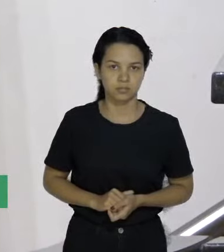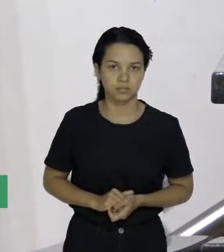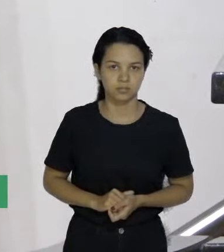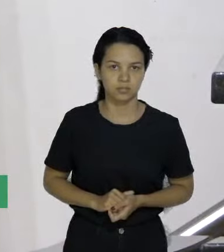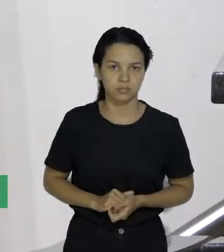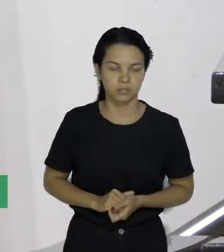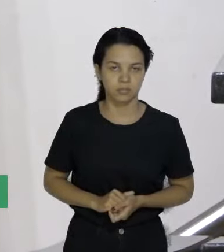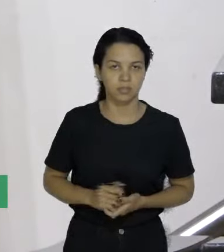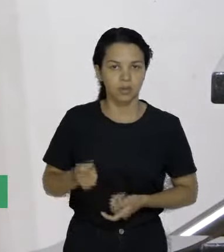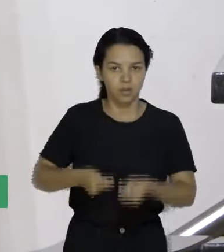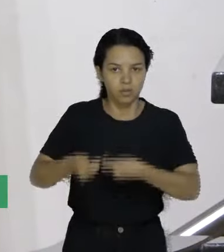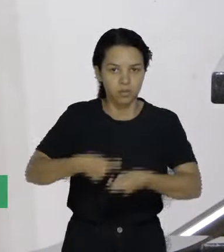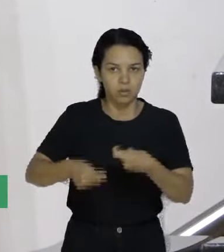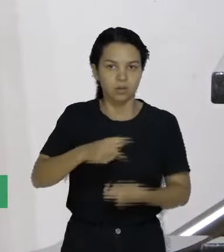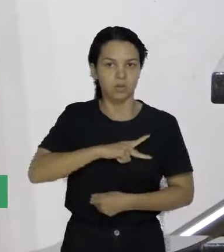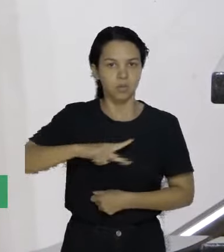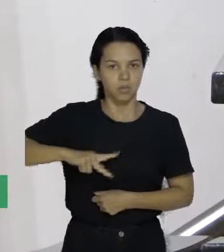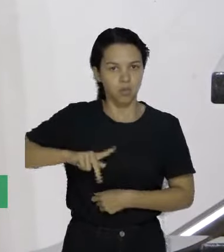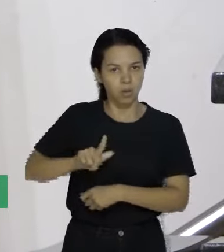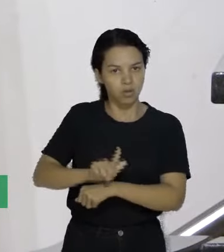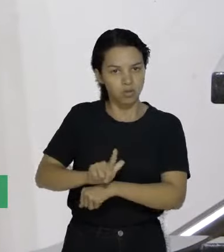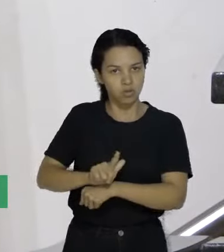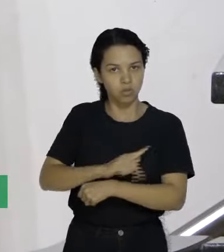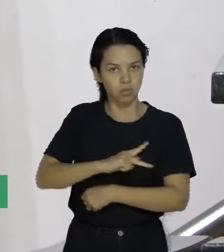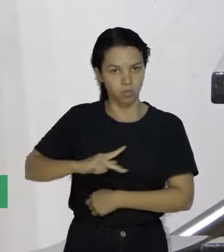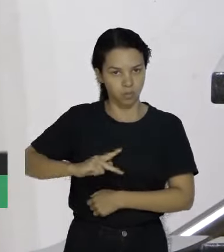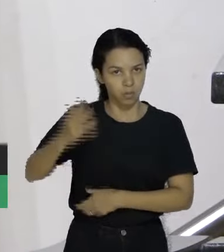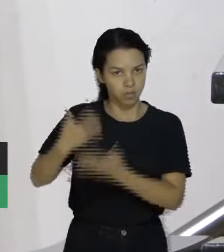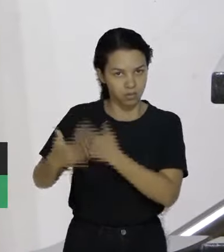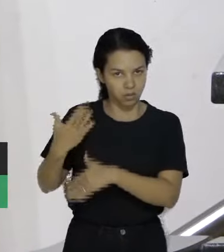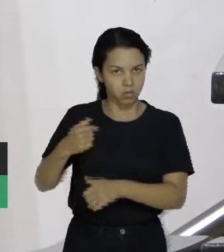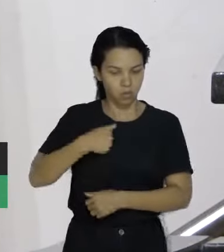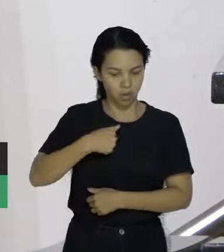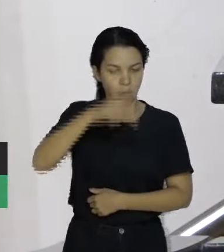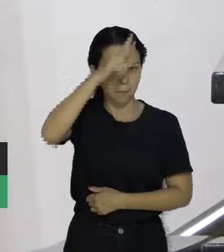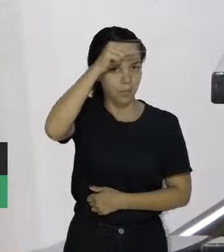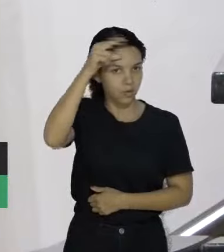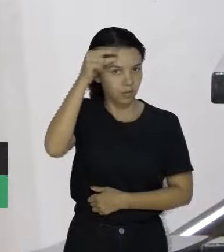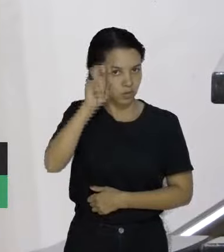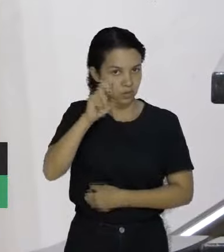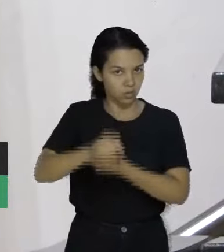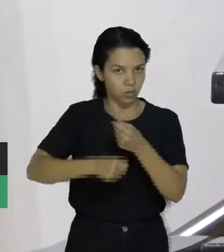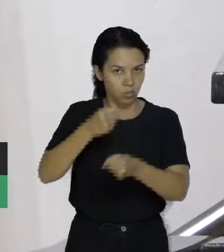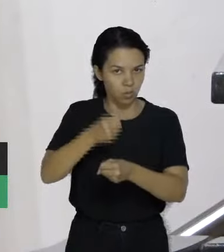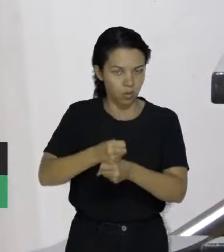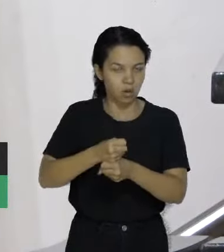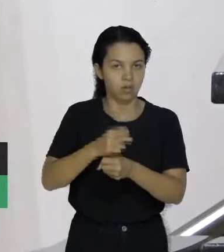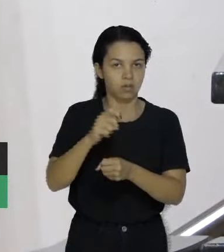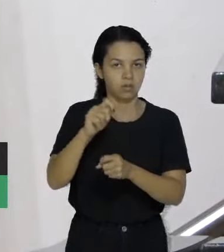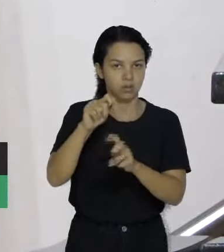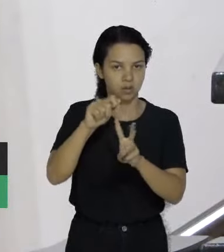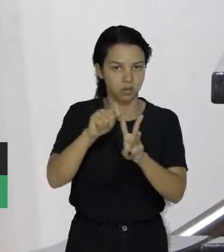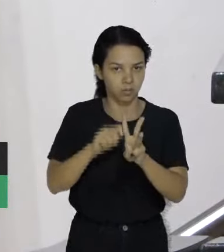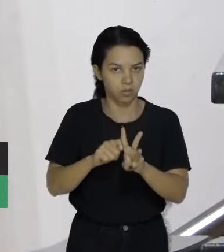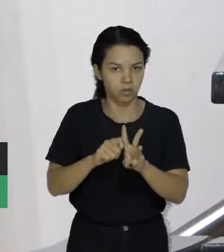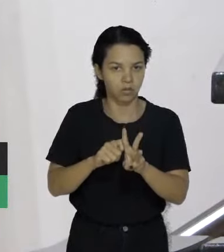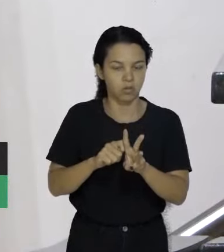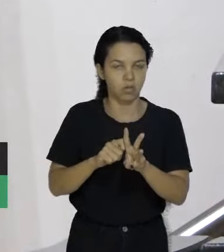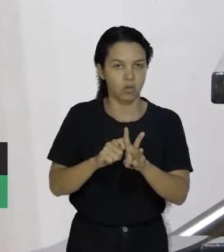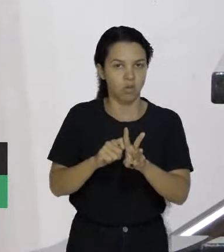na administração pública na gestão pública e eu fui Prefeito por cinco anos e três meses a gente não pode olhar pelo